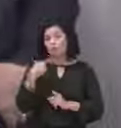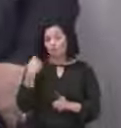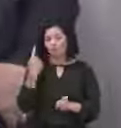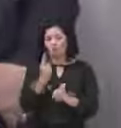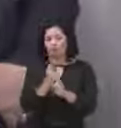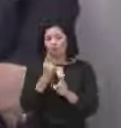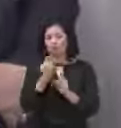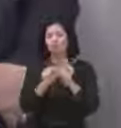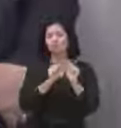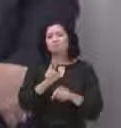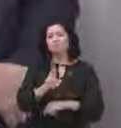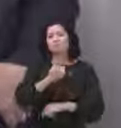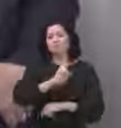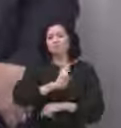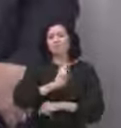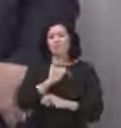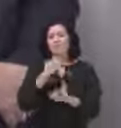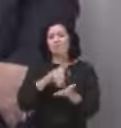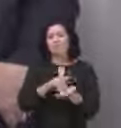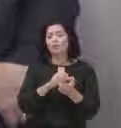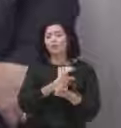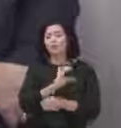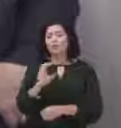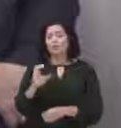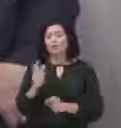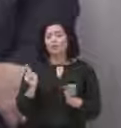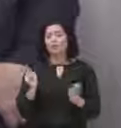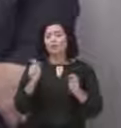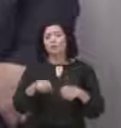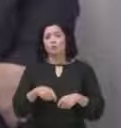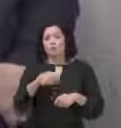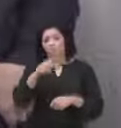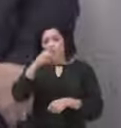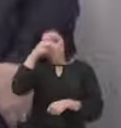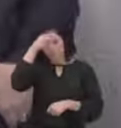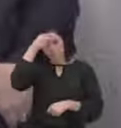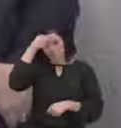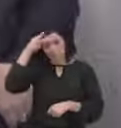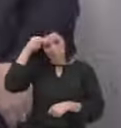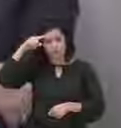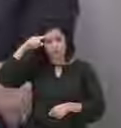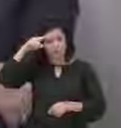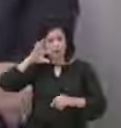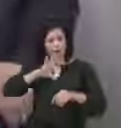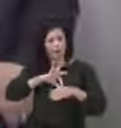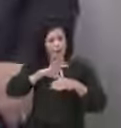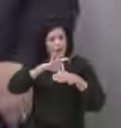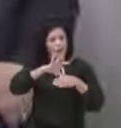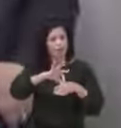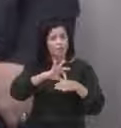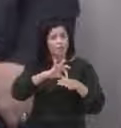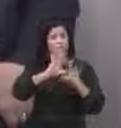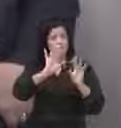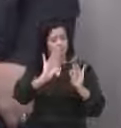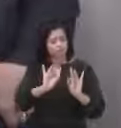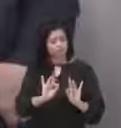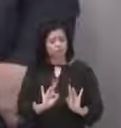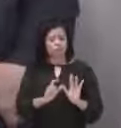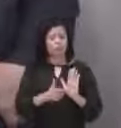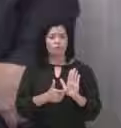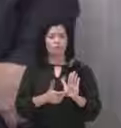uma solução, até mesmo uma comissão, que possa ir ao prefeito Bruno e levar essa situação que foi demonstrada